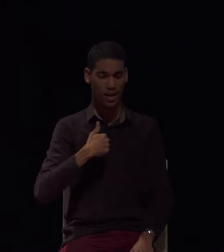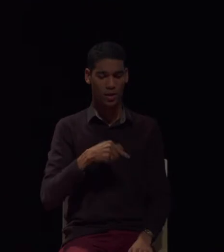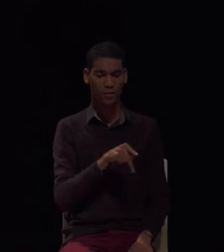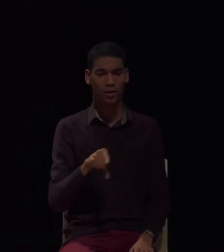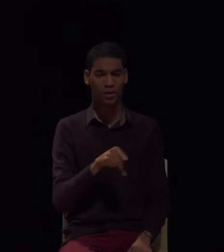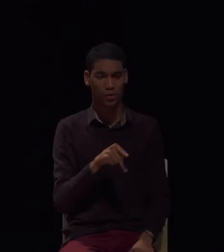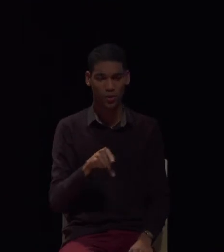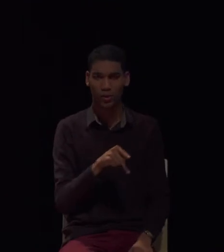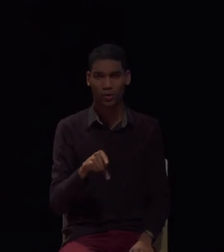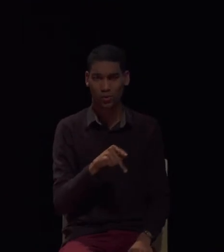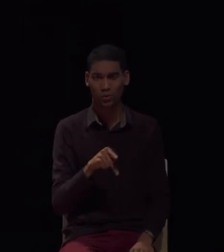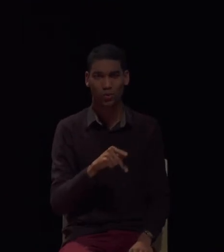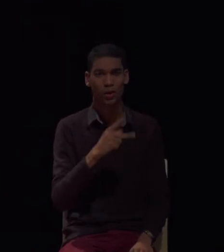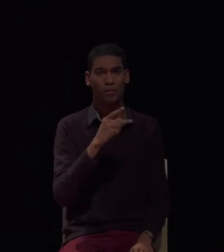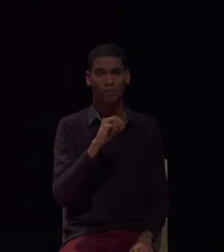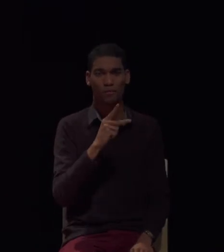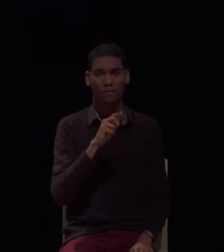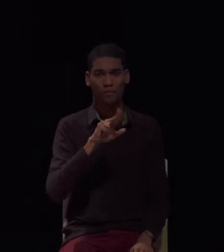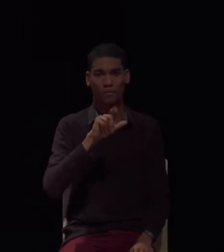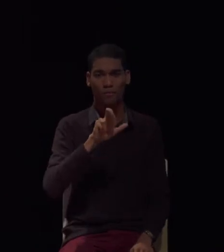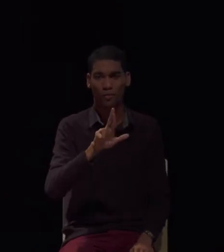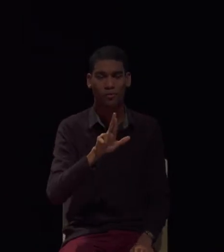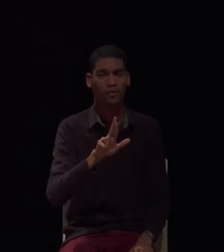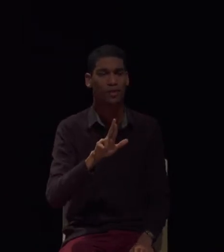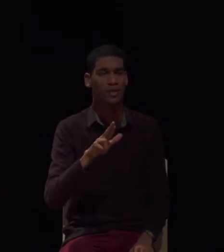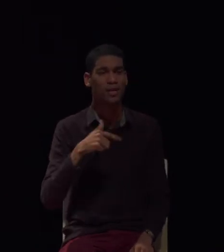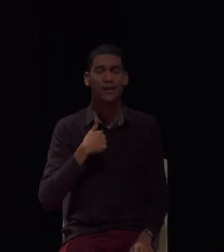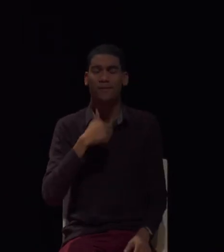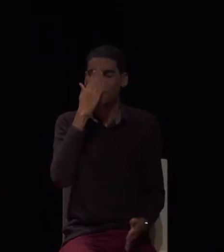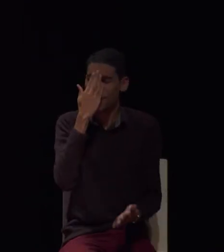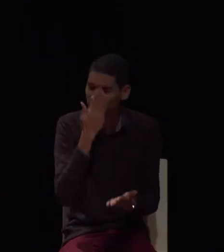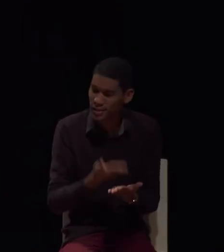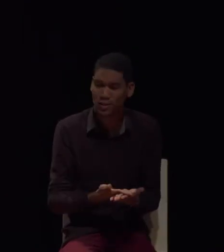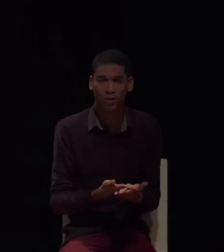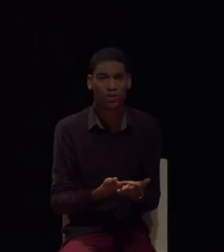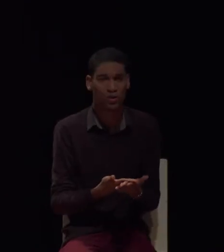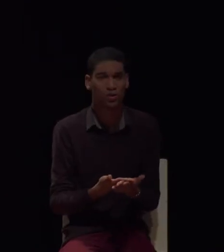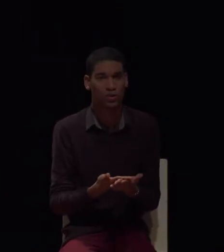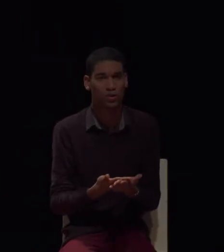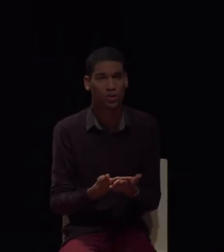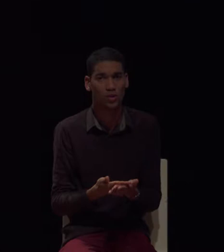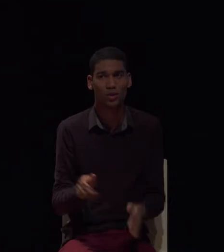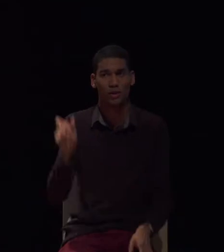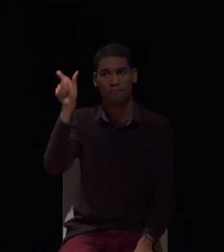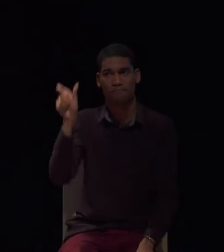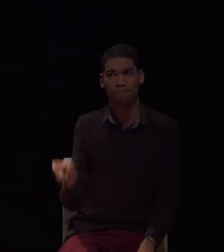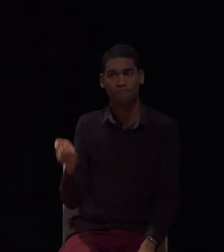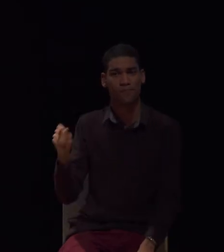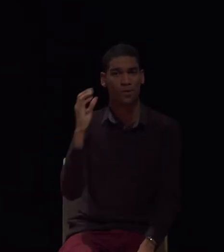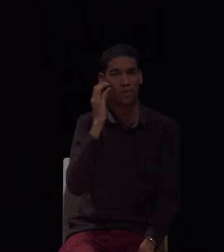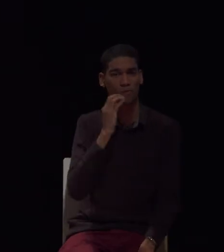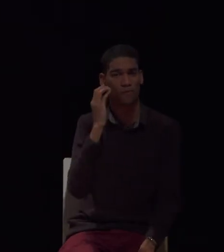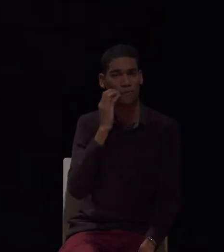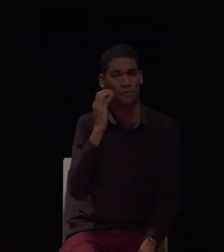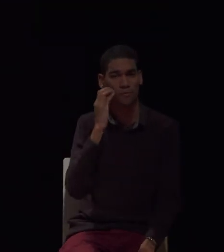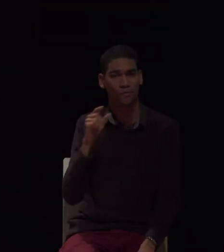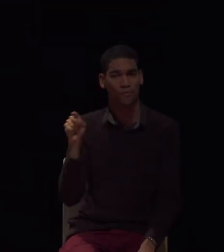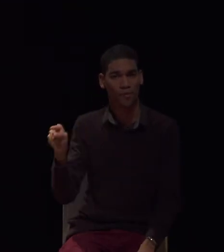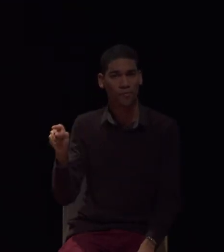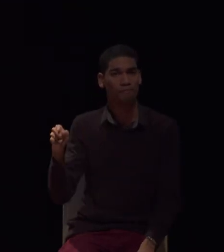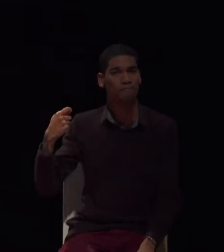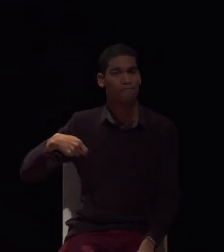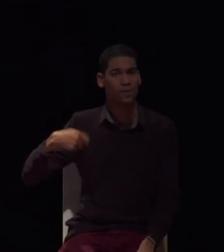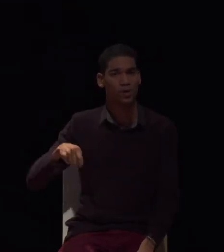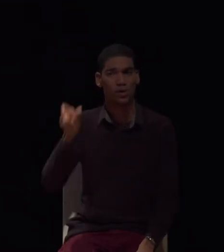essa educadora que acredita muito que paulo freire precisa ser lido